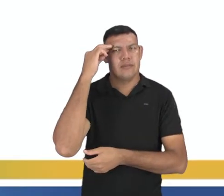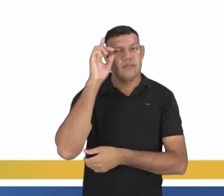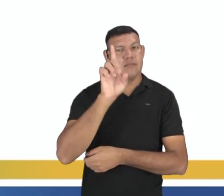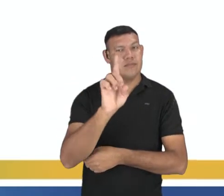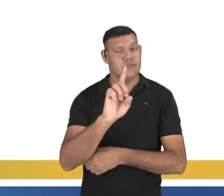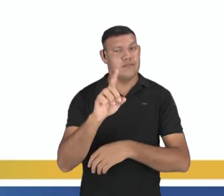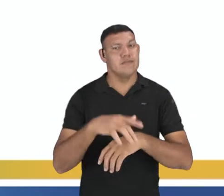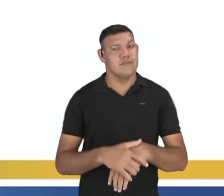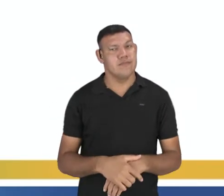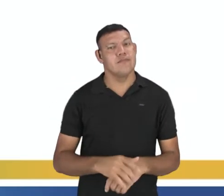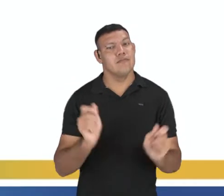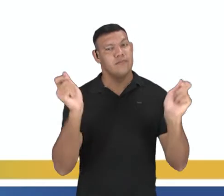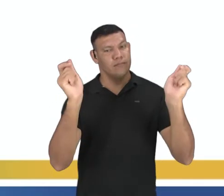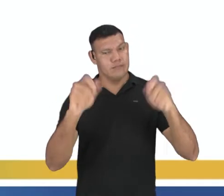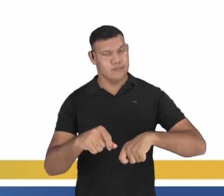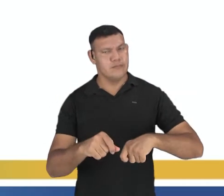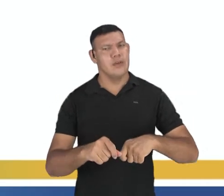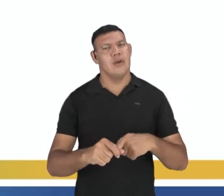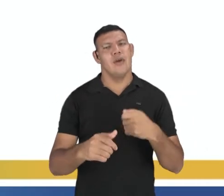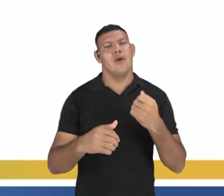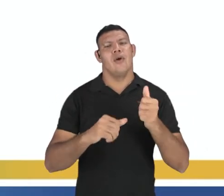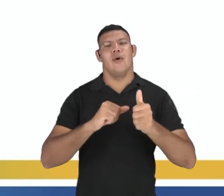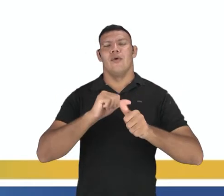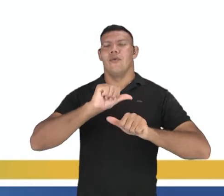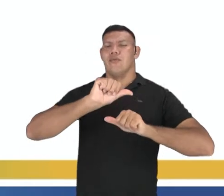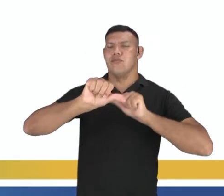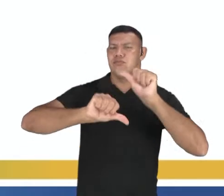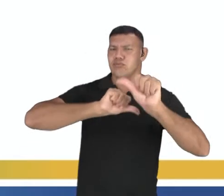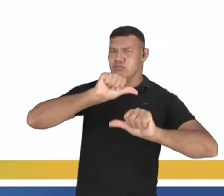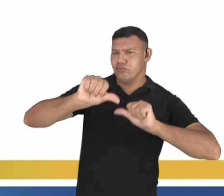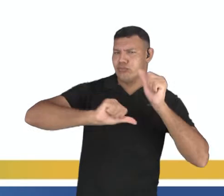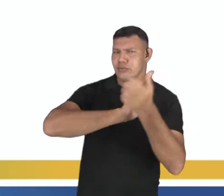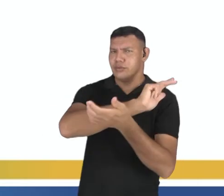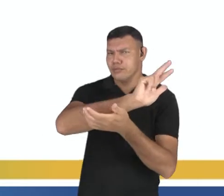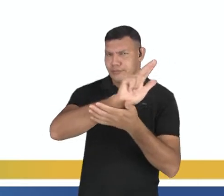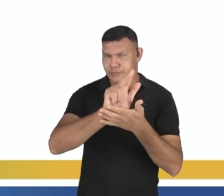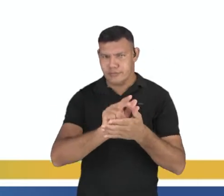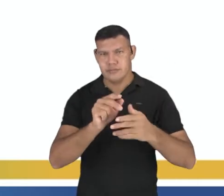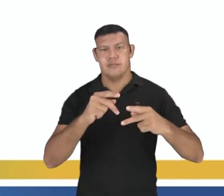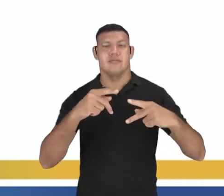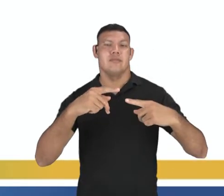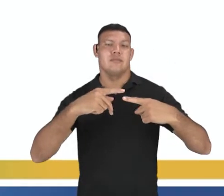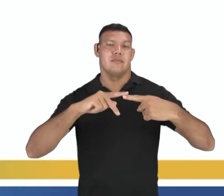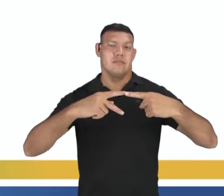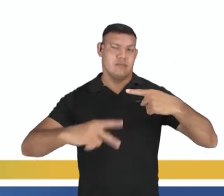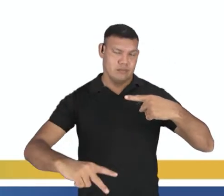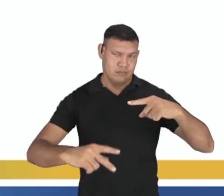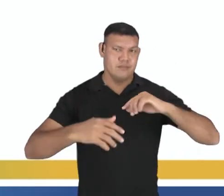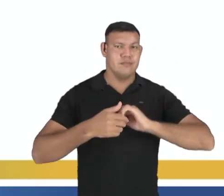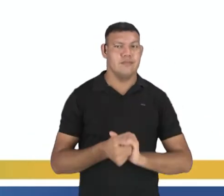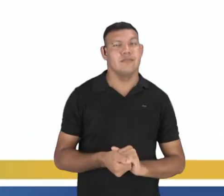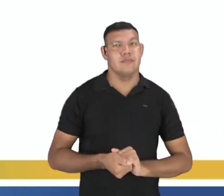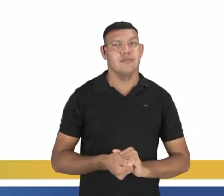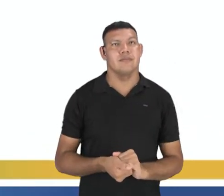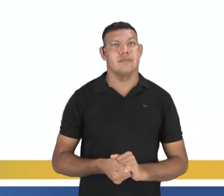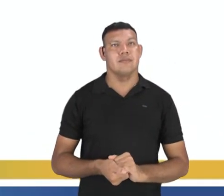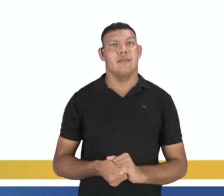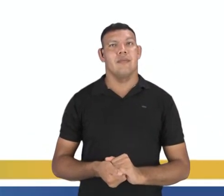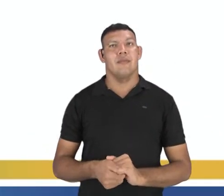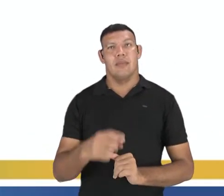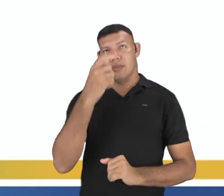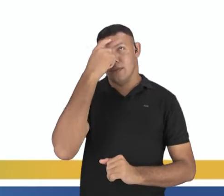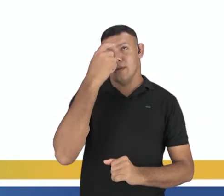e viabilizando uma série de mudanças no paradigma da produção musical E aí nós estamos vendo na